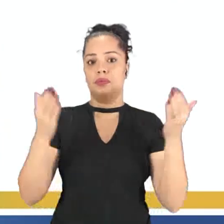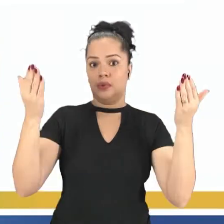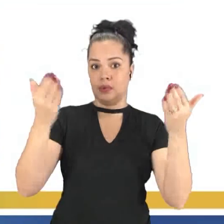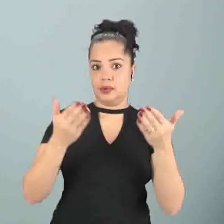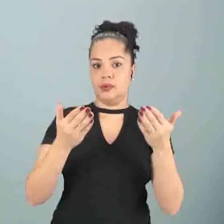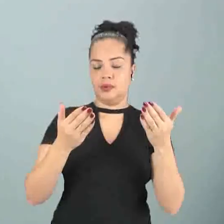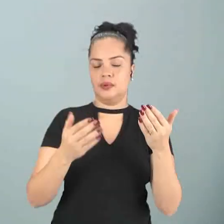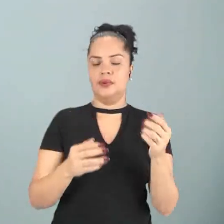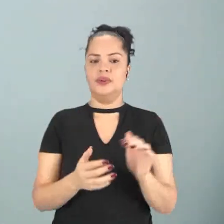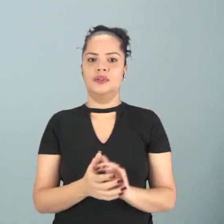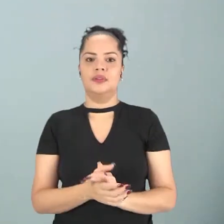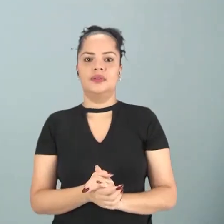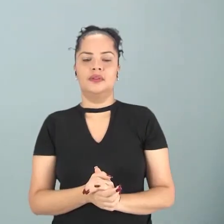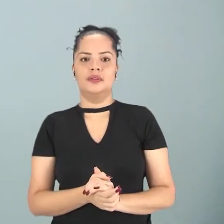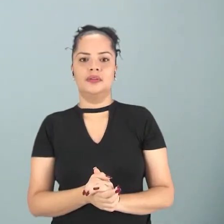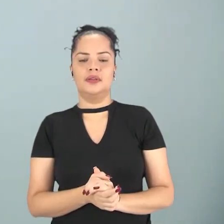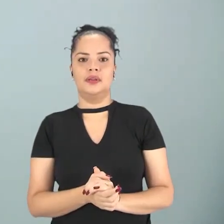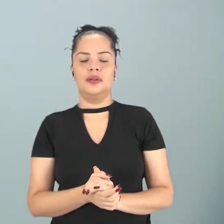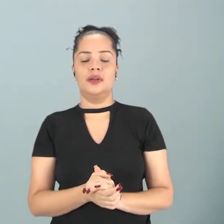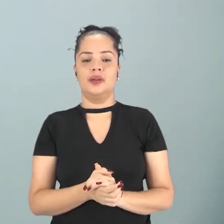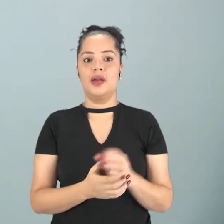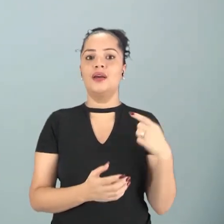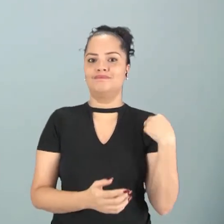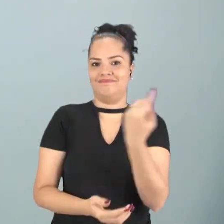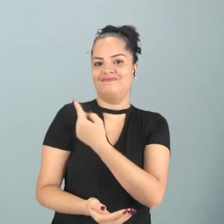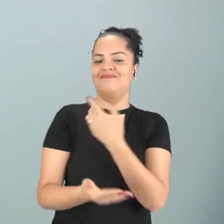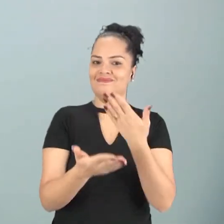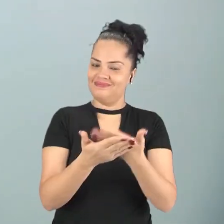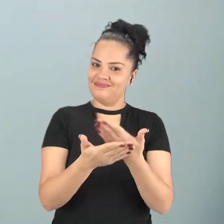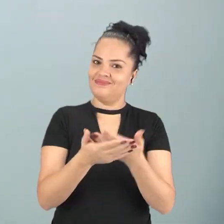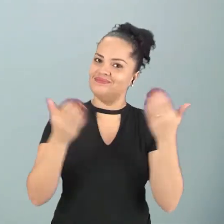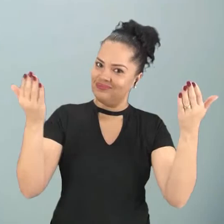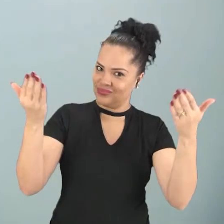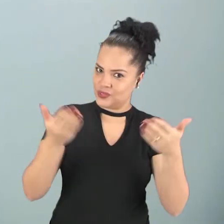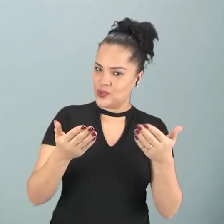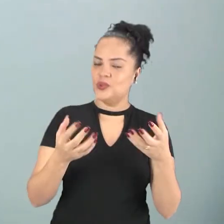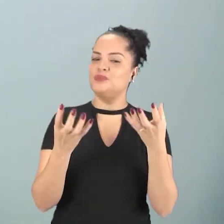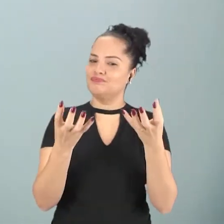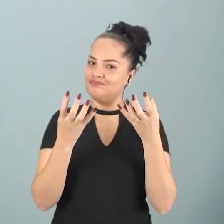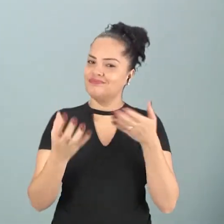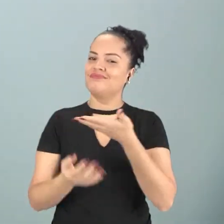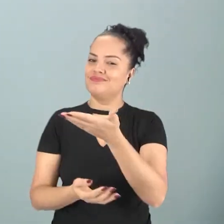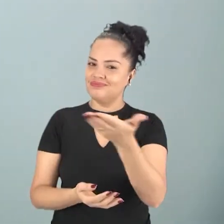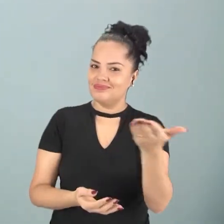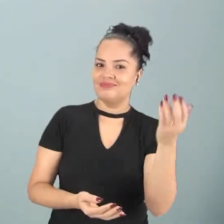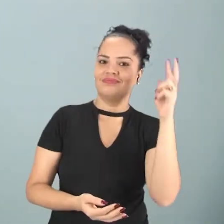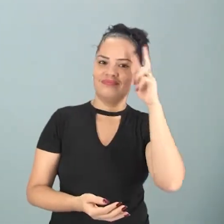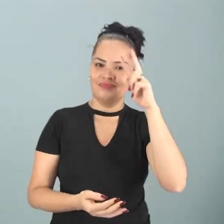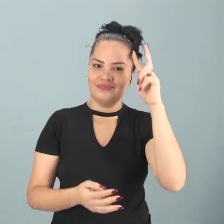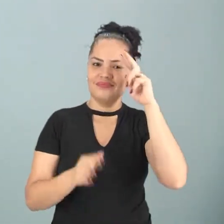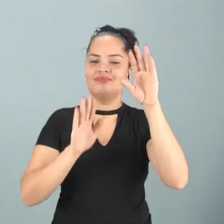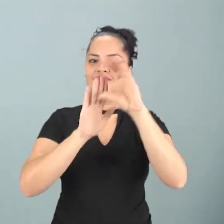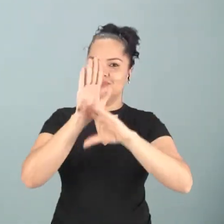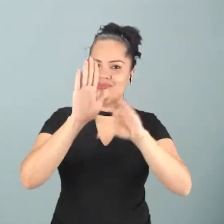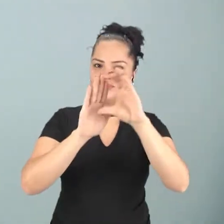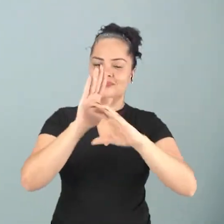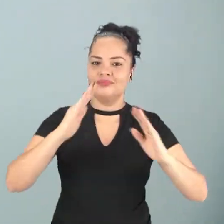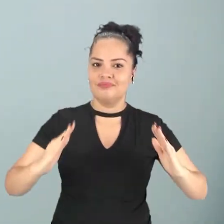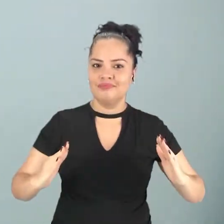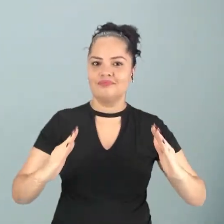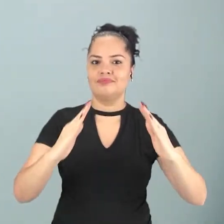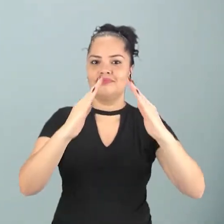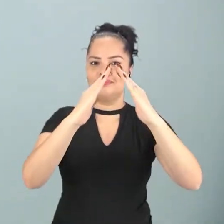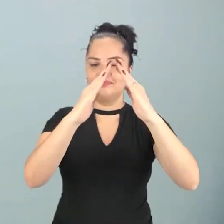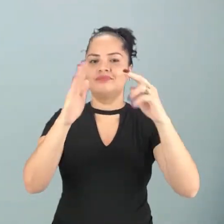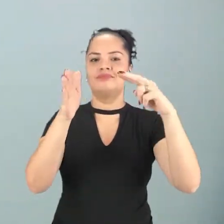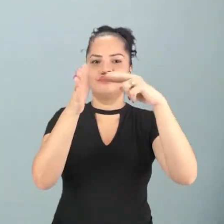mim. Essa foi a nossa aula de hoje, espero que você tenha aí relembrado os conceitos de pirâmide, prisma,